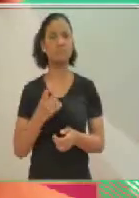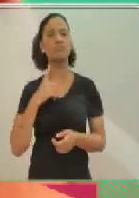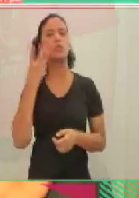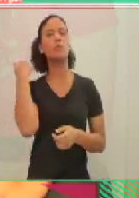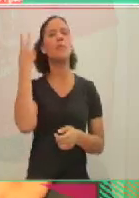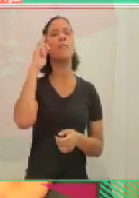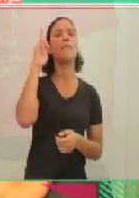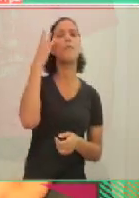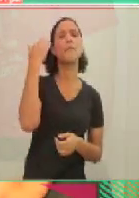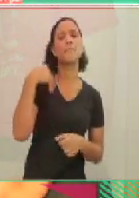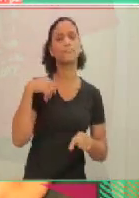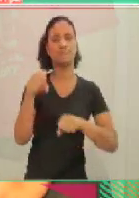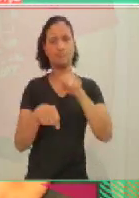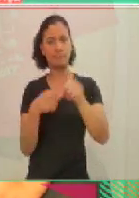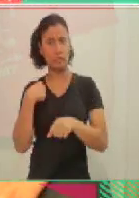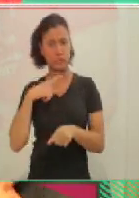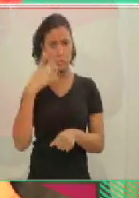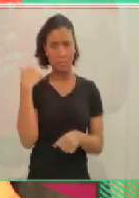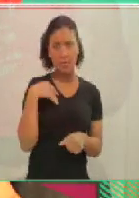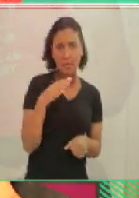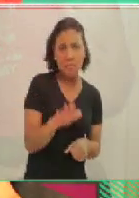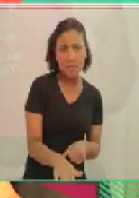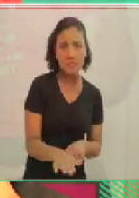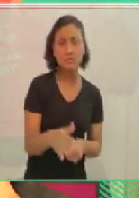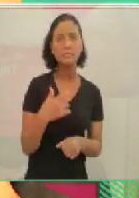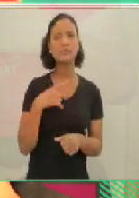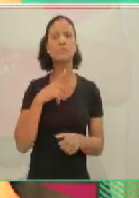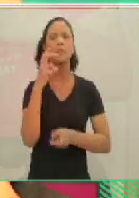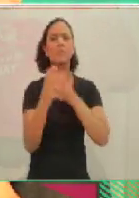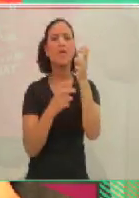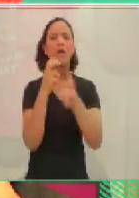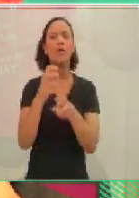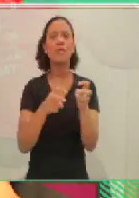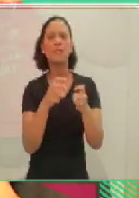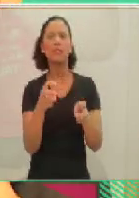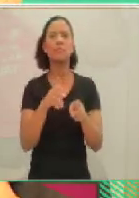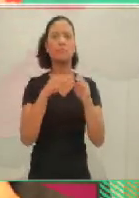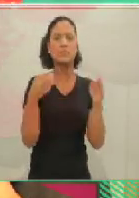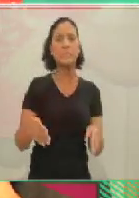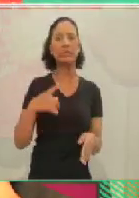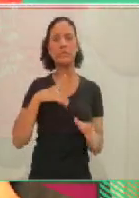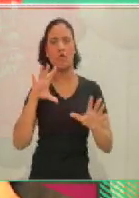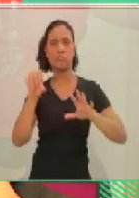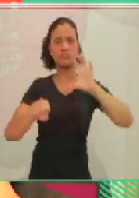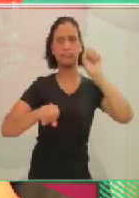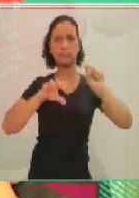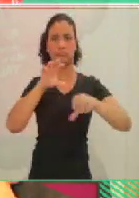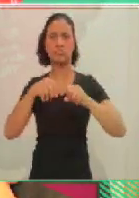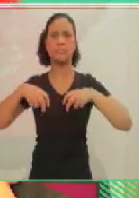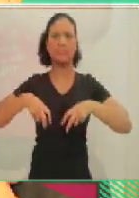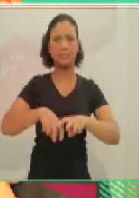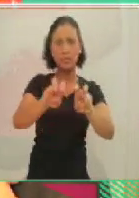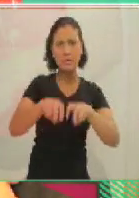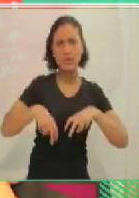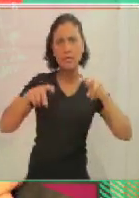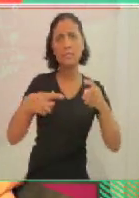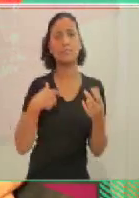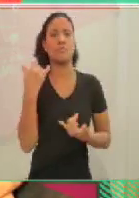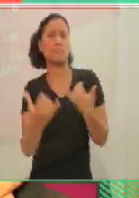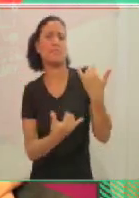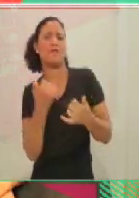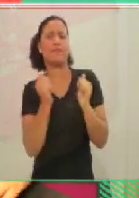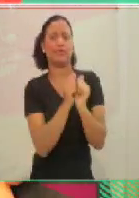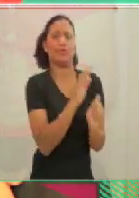Uma lembrança remota que eu tenho da minha infância, no parquinho tinha ali o banco, o trepa-trepa,